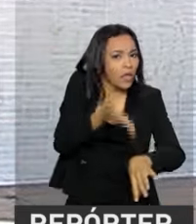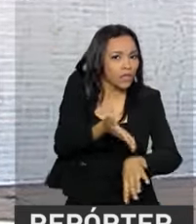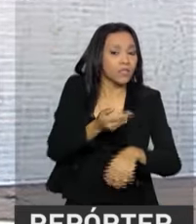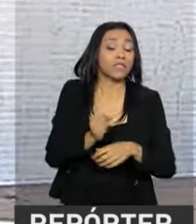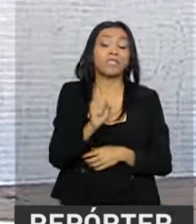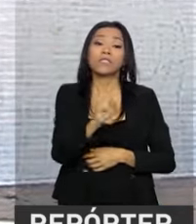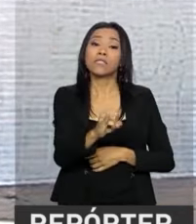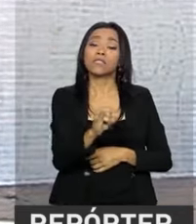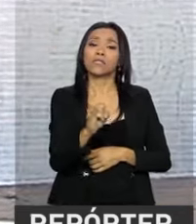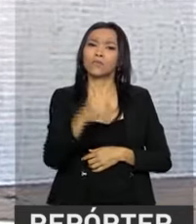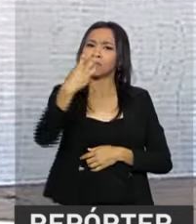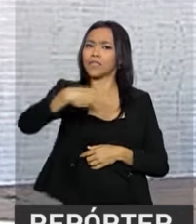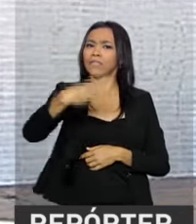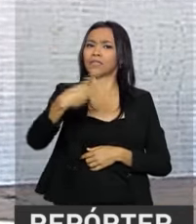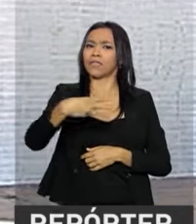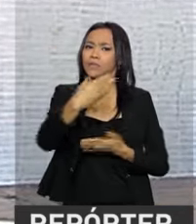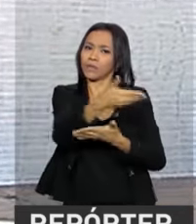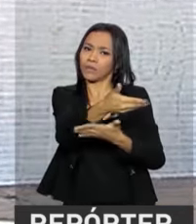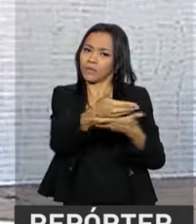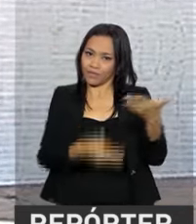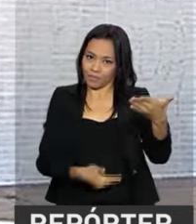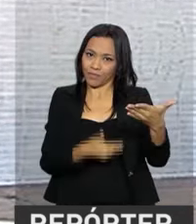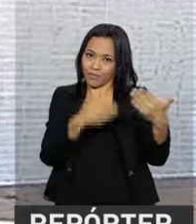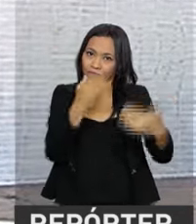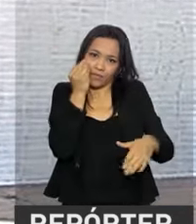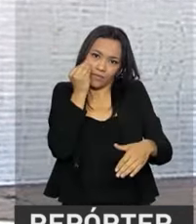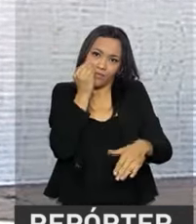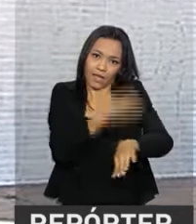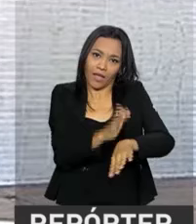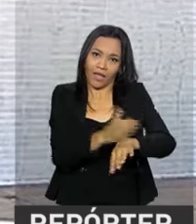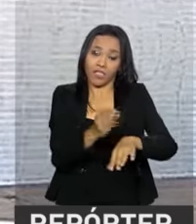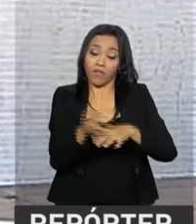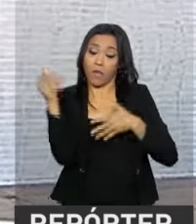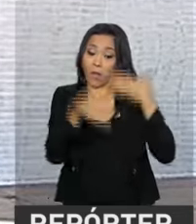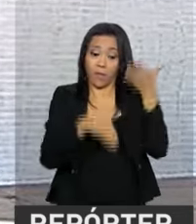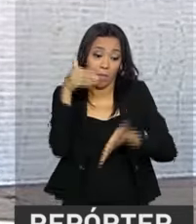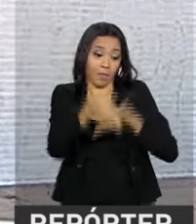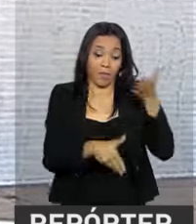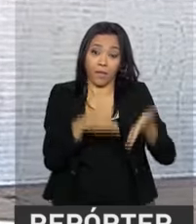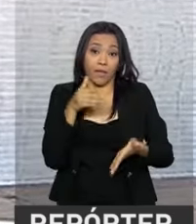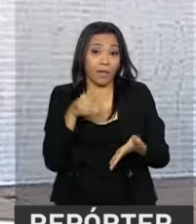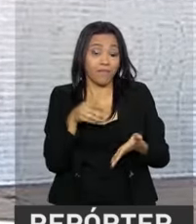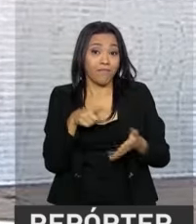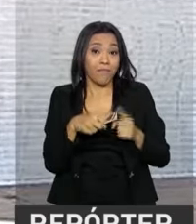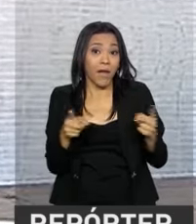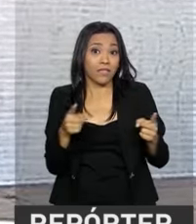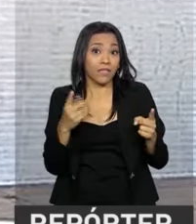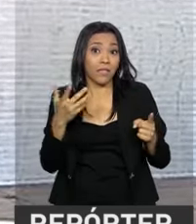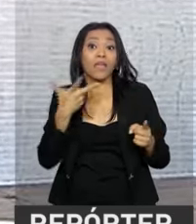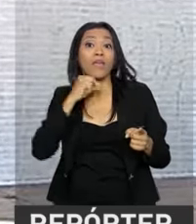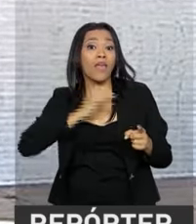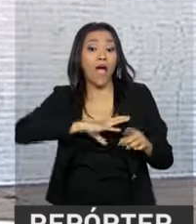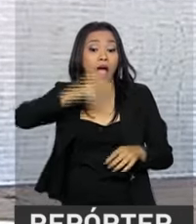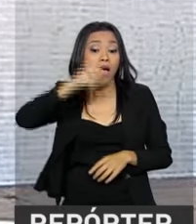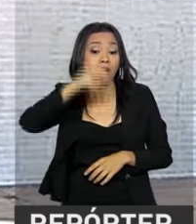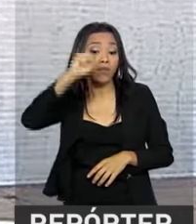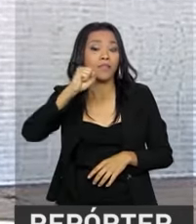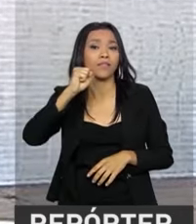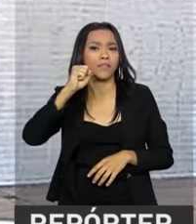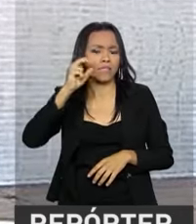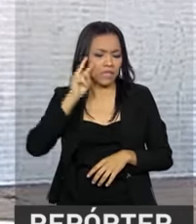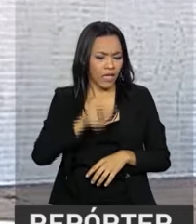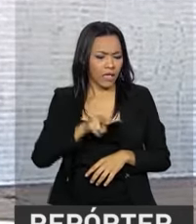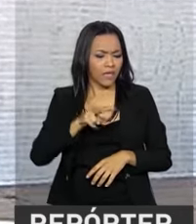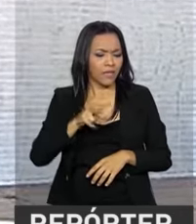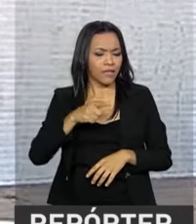terceira eh no terceiro simulado a grande novidade foi acessar um ranking, só que só quem acessava esse ranking era quem